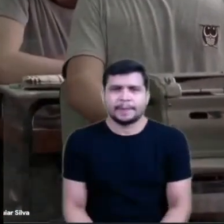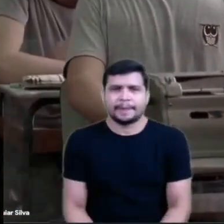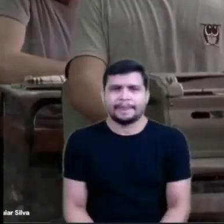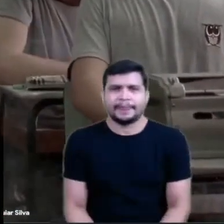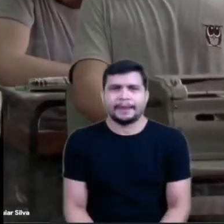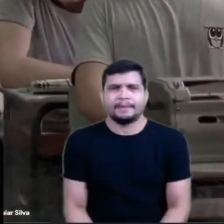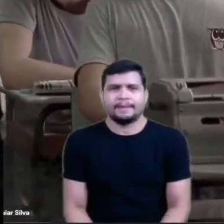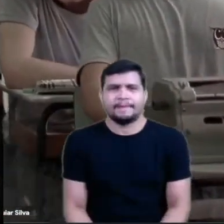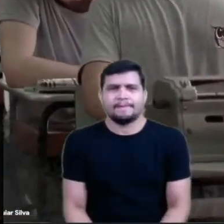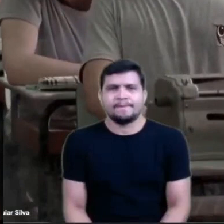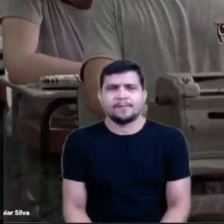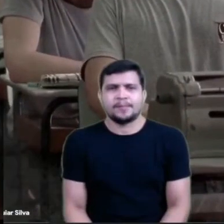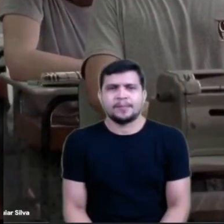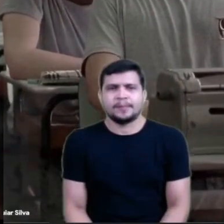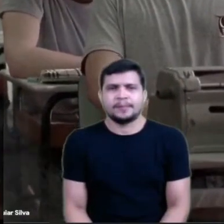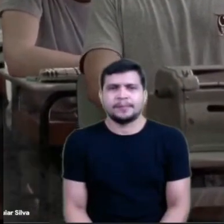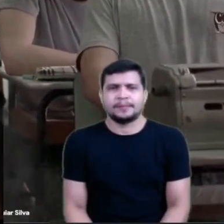Posso ir com você? Pode.